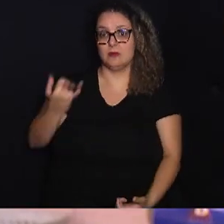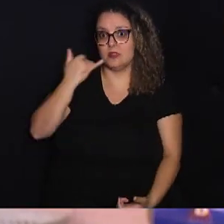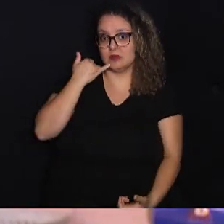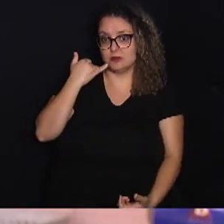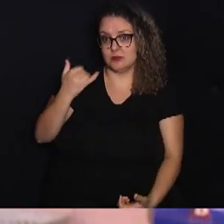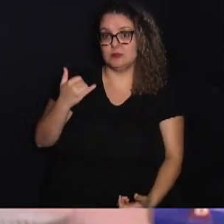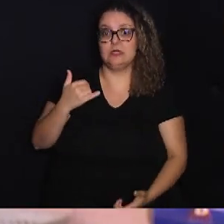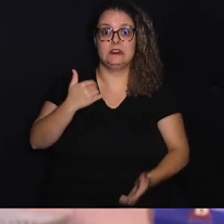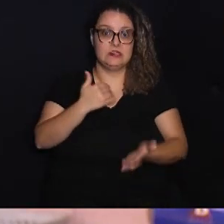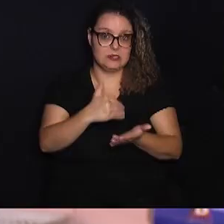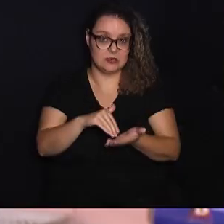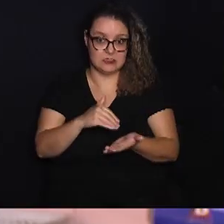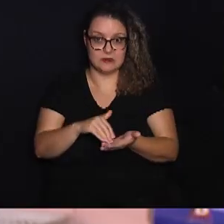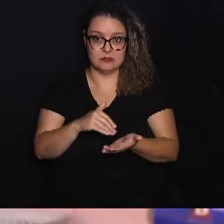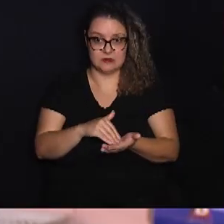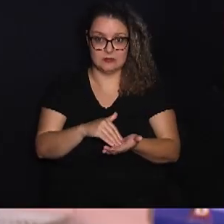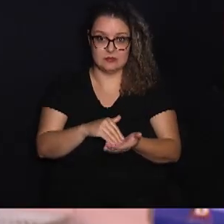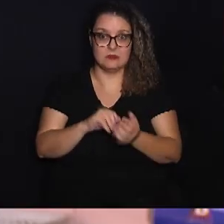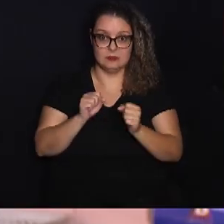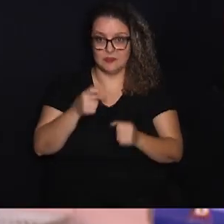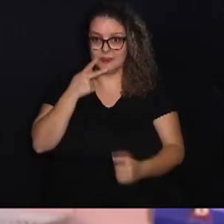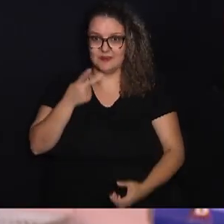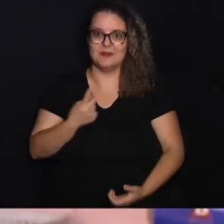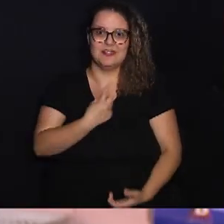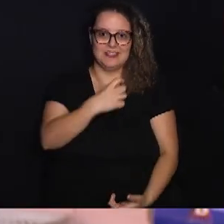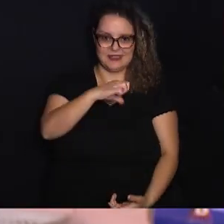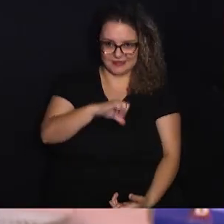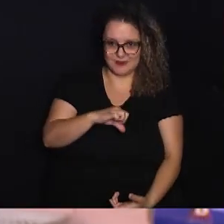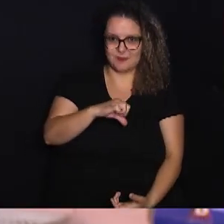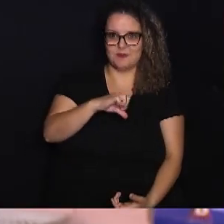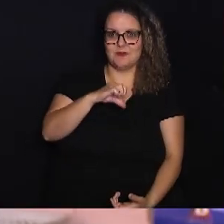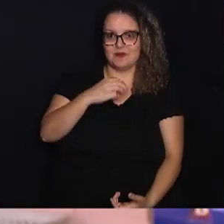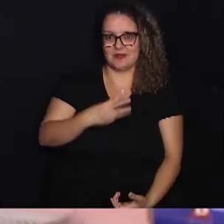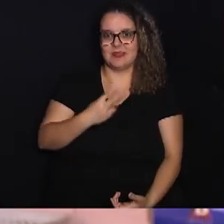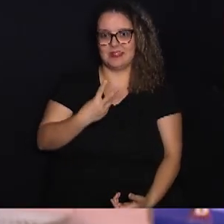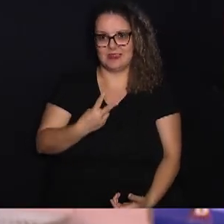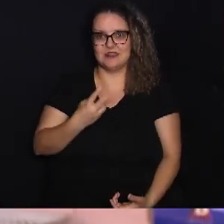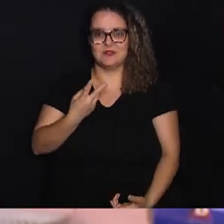da secretaria, que é o... Pode falar. 19, o DDD,